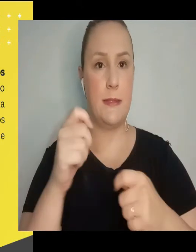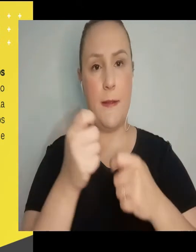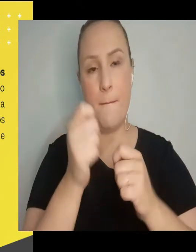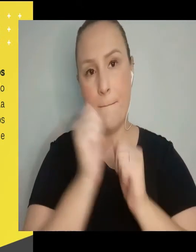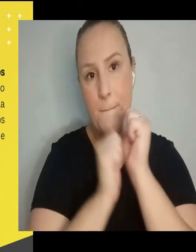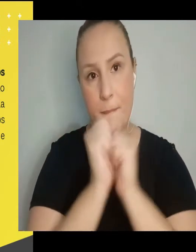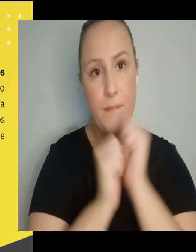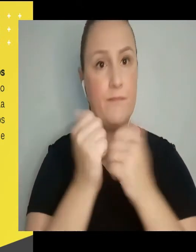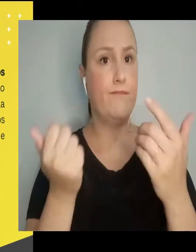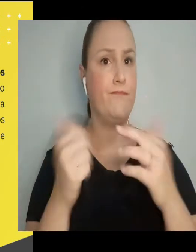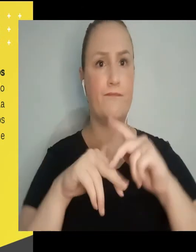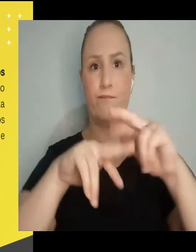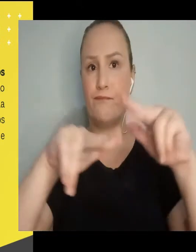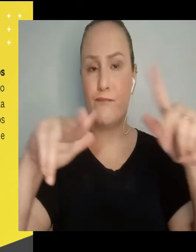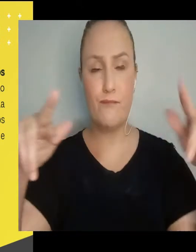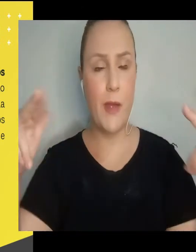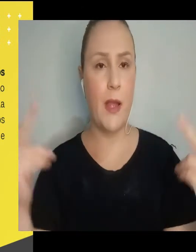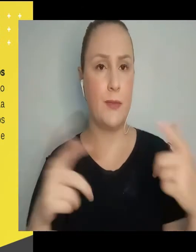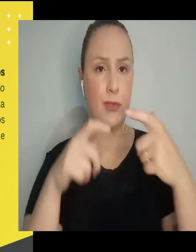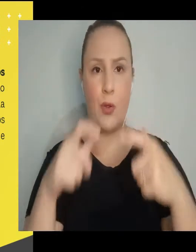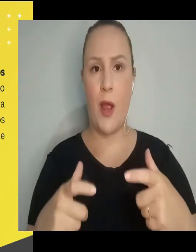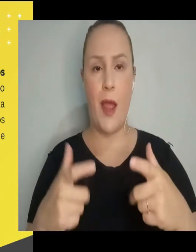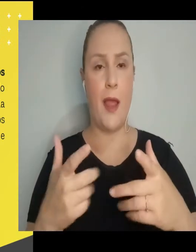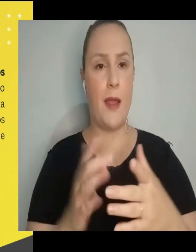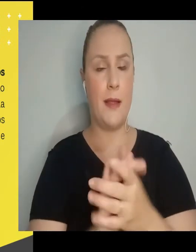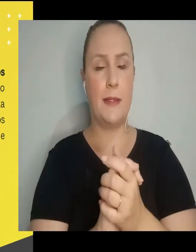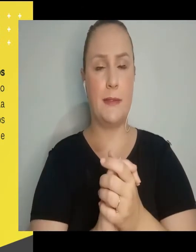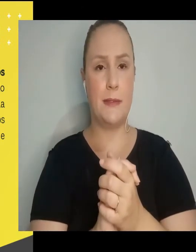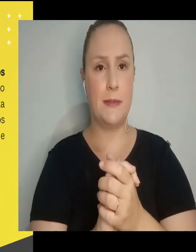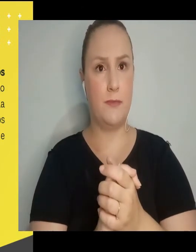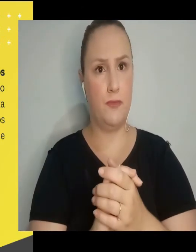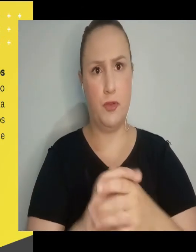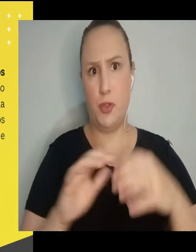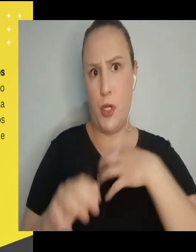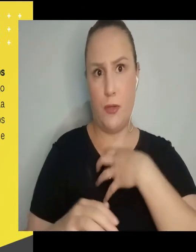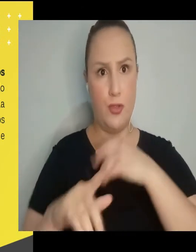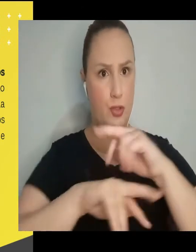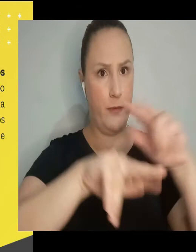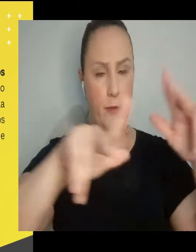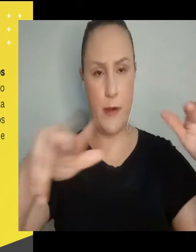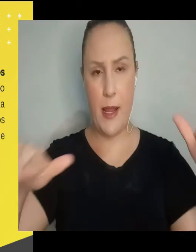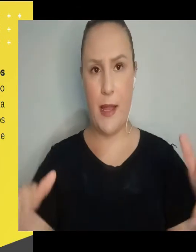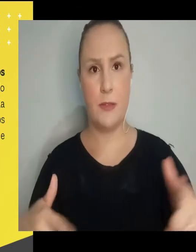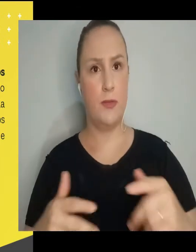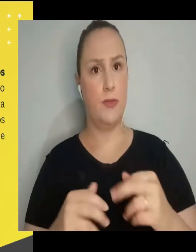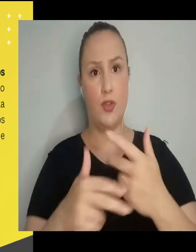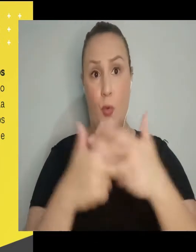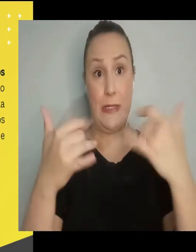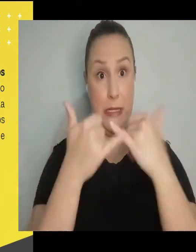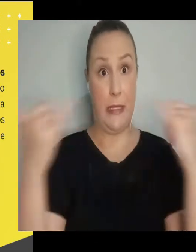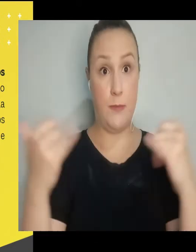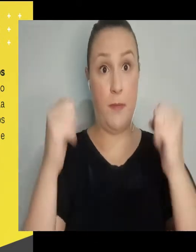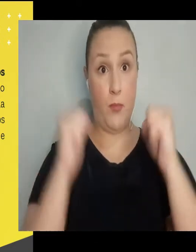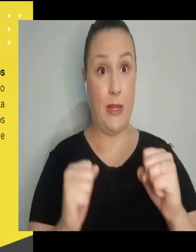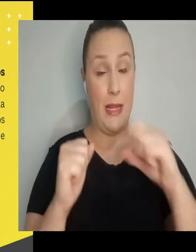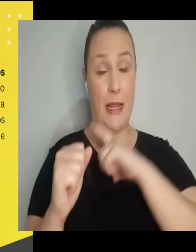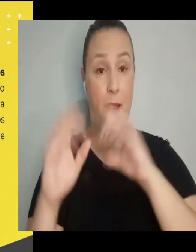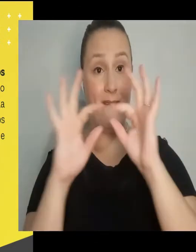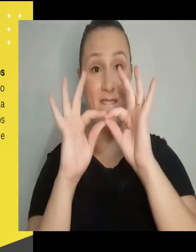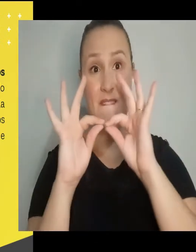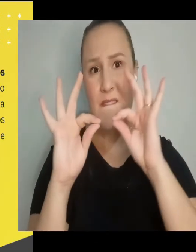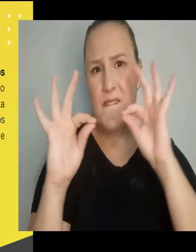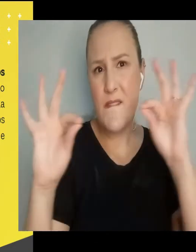de energia elétrica em residências, na indústria, em vários, né, por vários